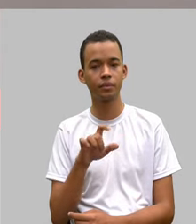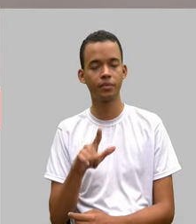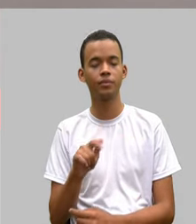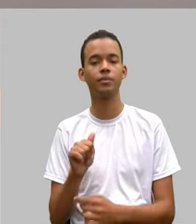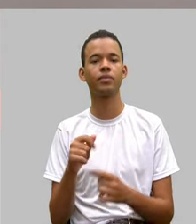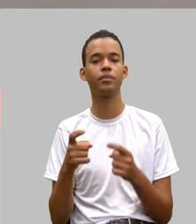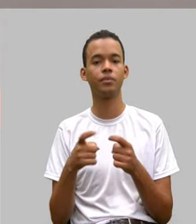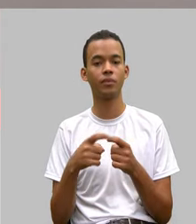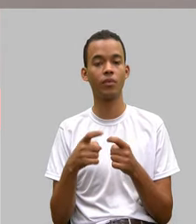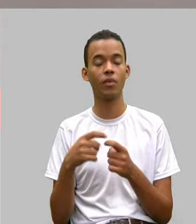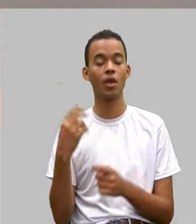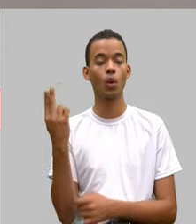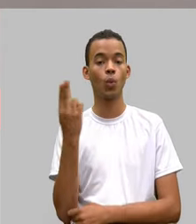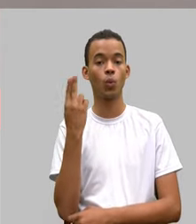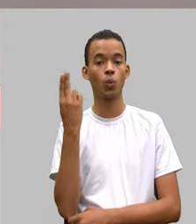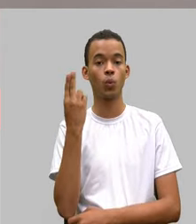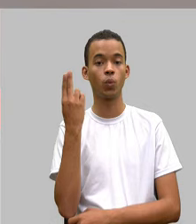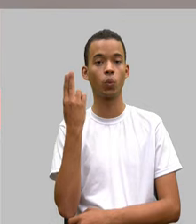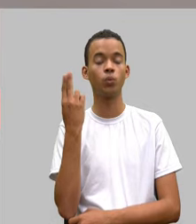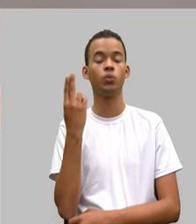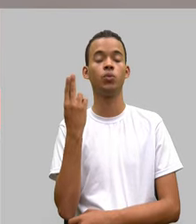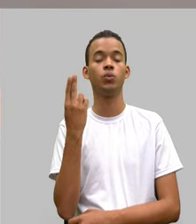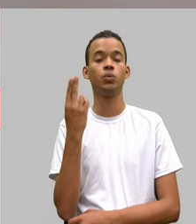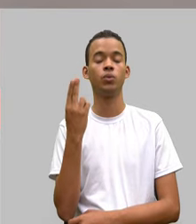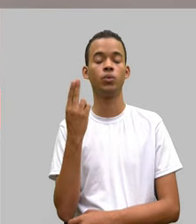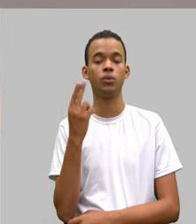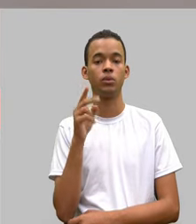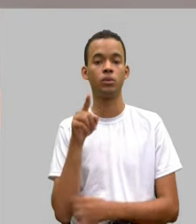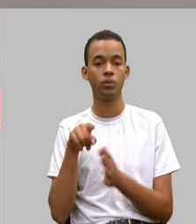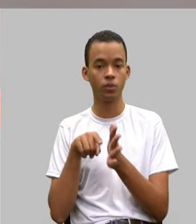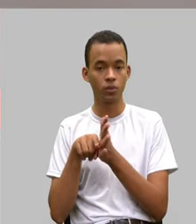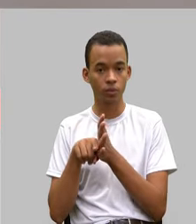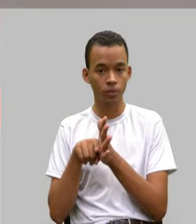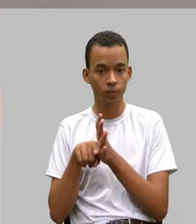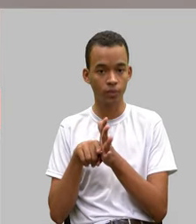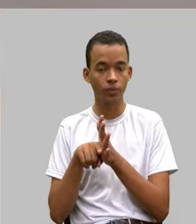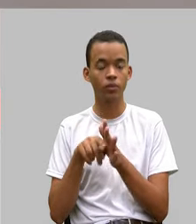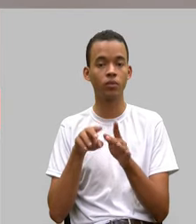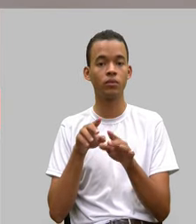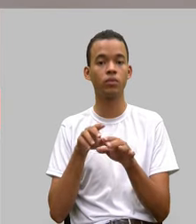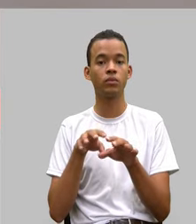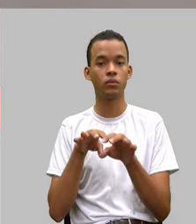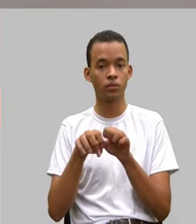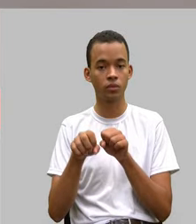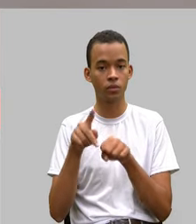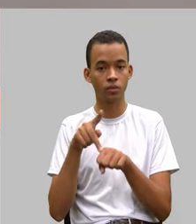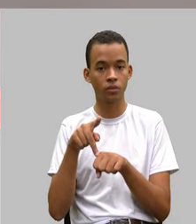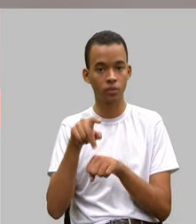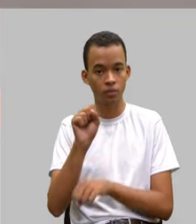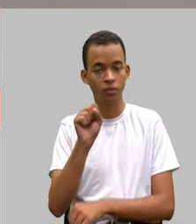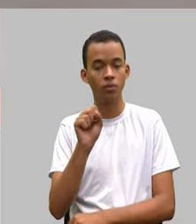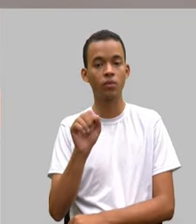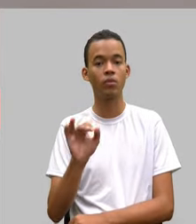urgência e emergência e pesquisadora com pós-graduação em cannabis